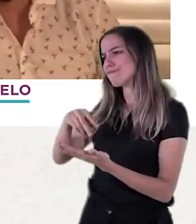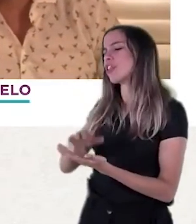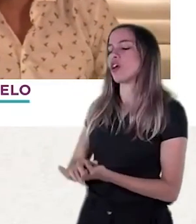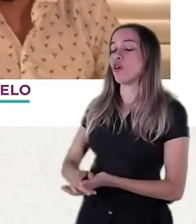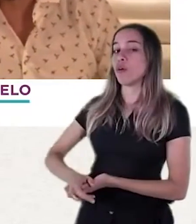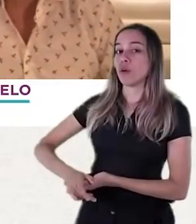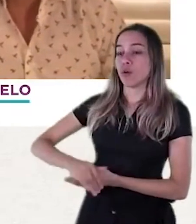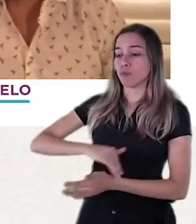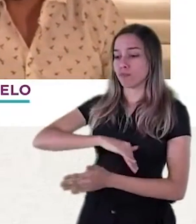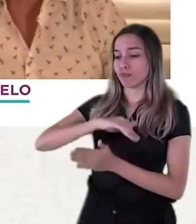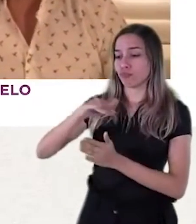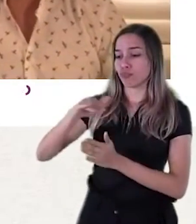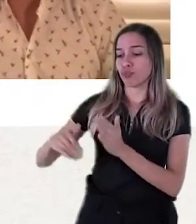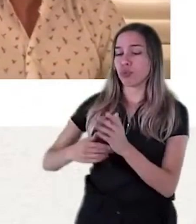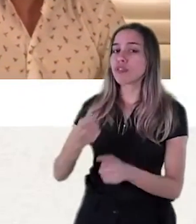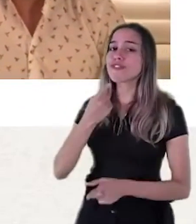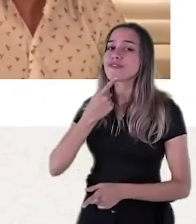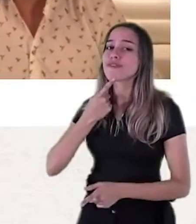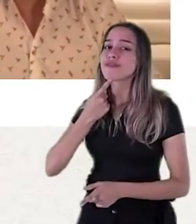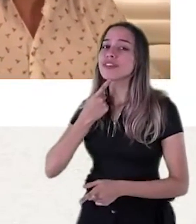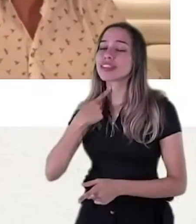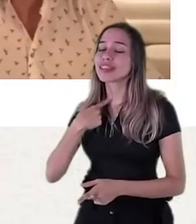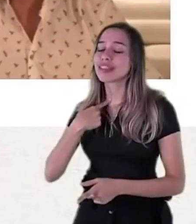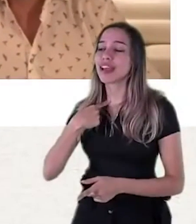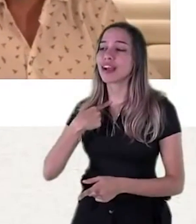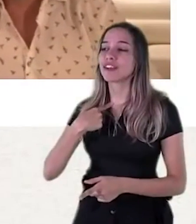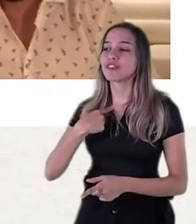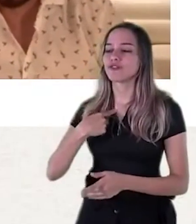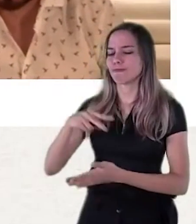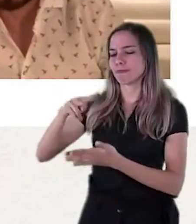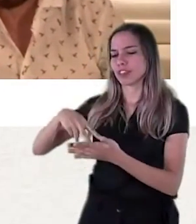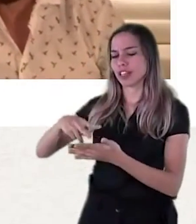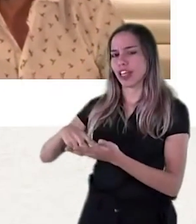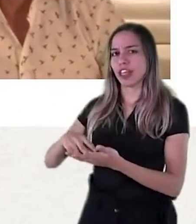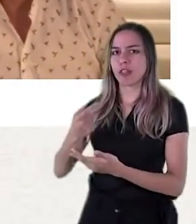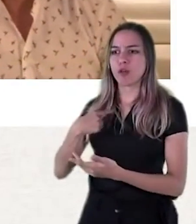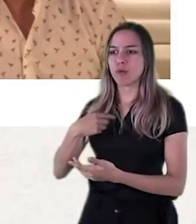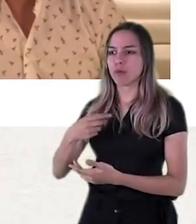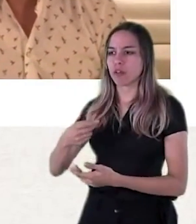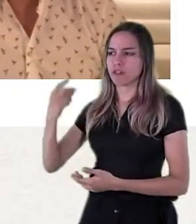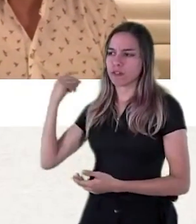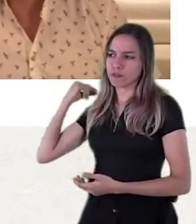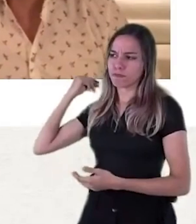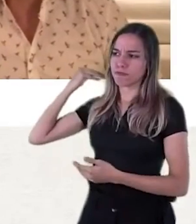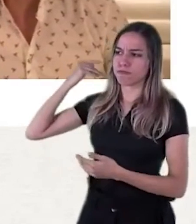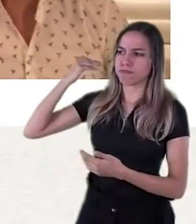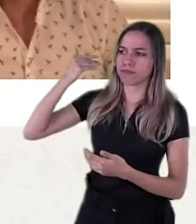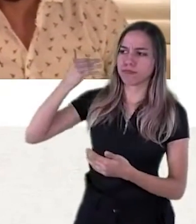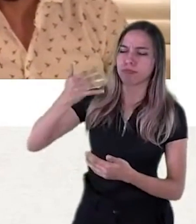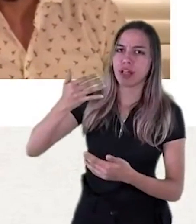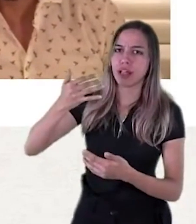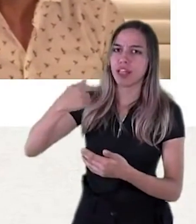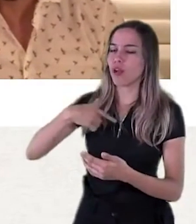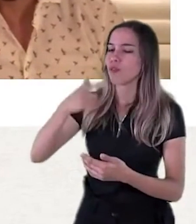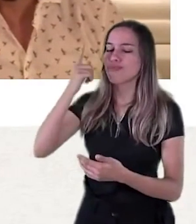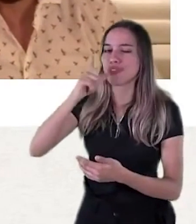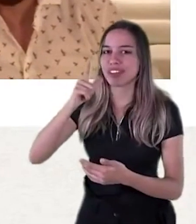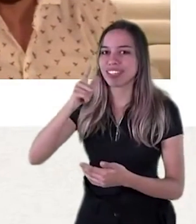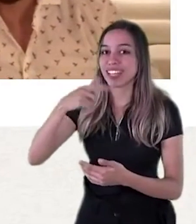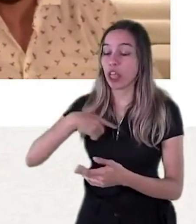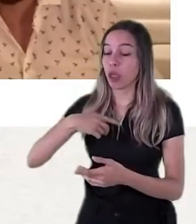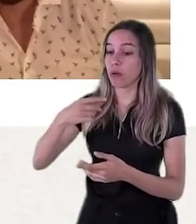o que eu tinha vontade de ler ao longo da minha vida, que eu não tinha conseguido, dos grandes clássicos, eu li